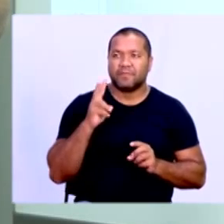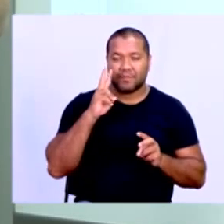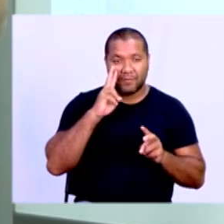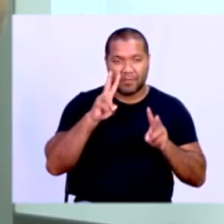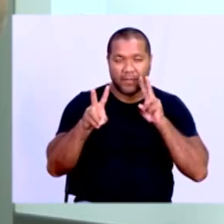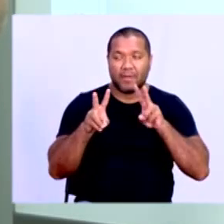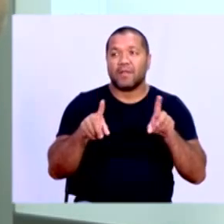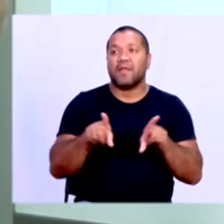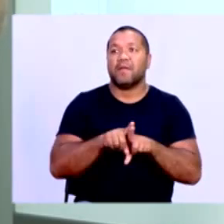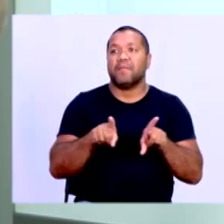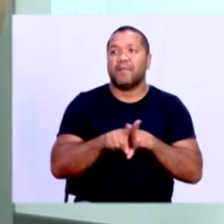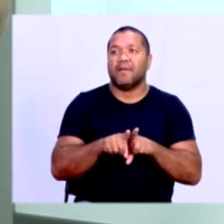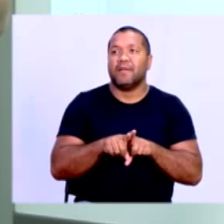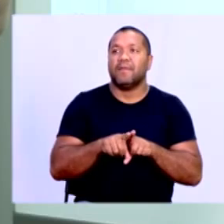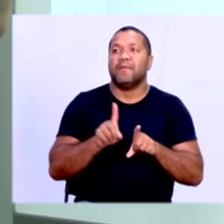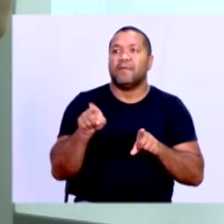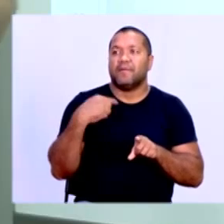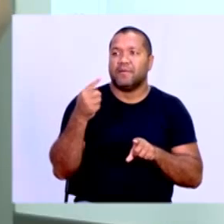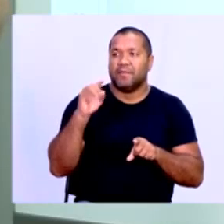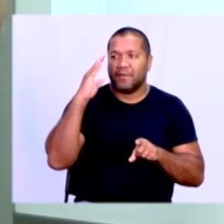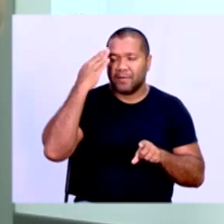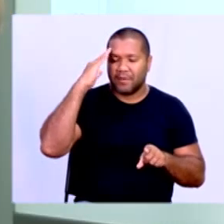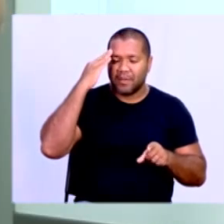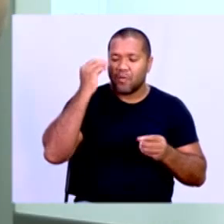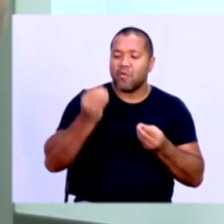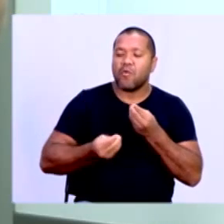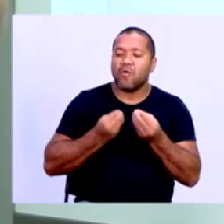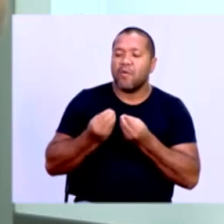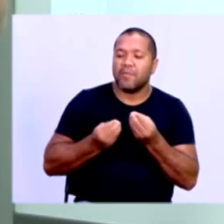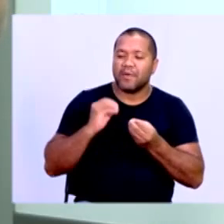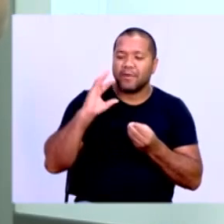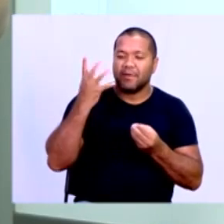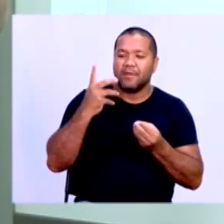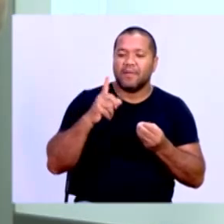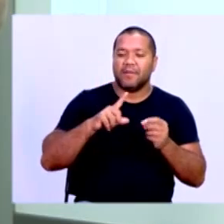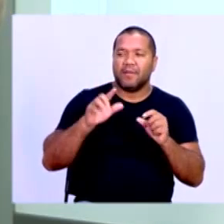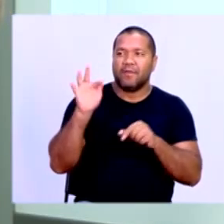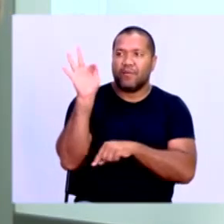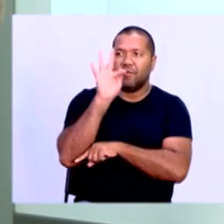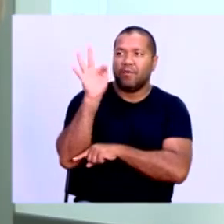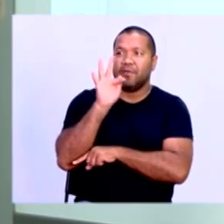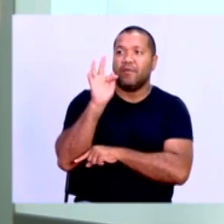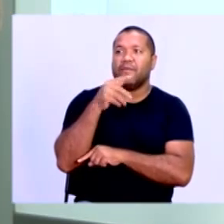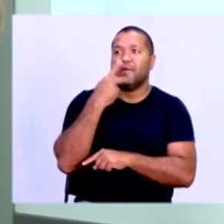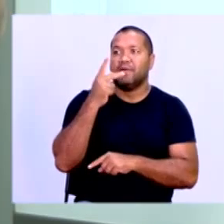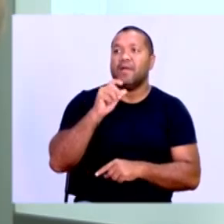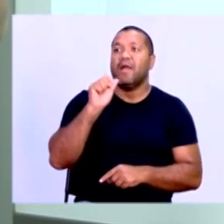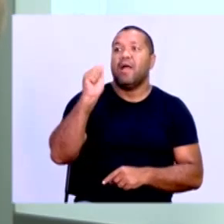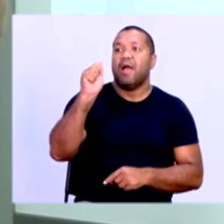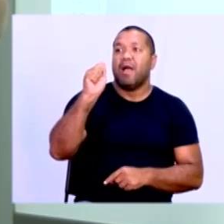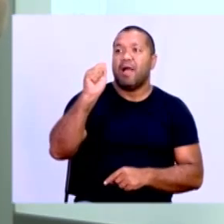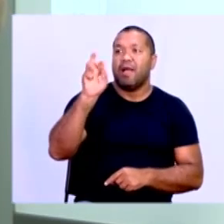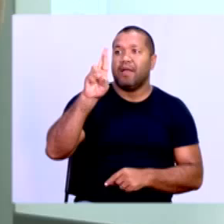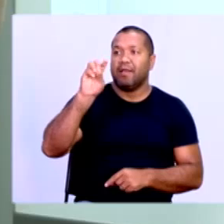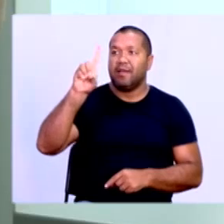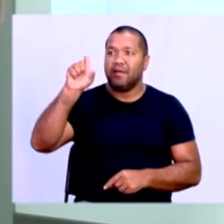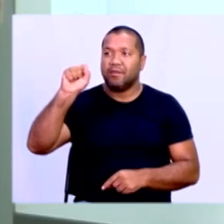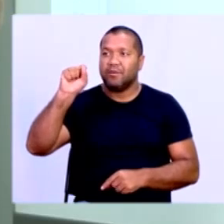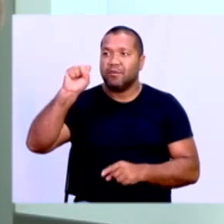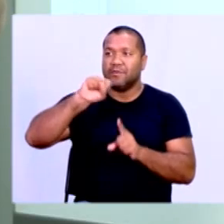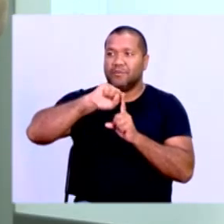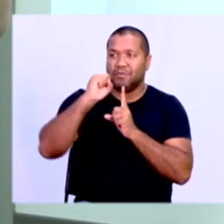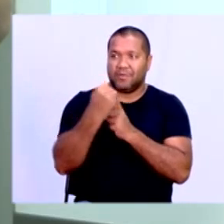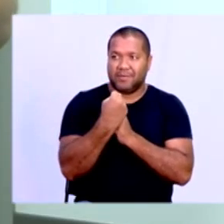poderem entender como funciona tudo isso, é um filme chamado A Rede Social. Era legal vocês